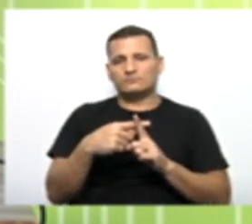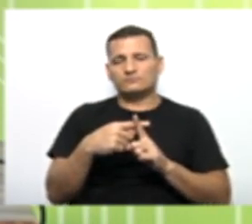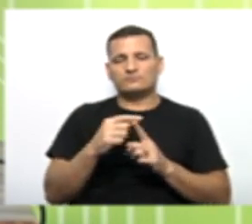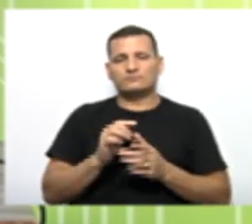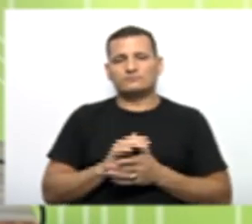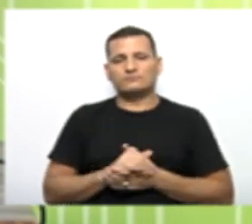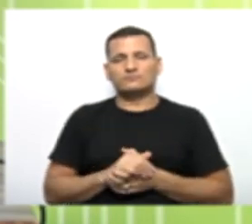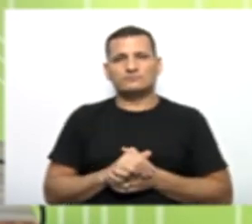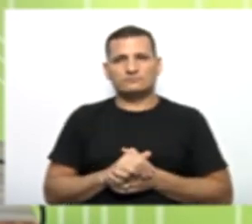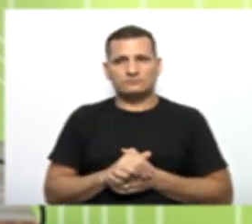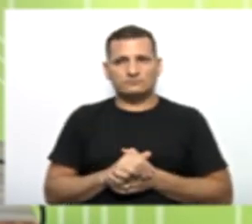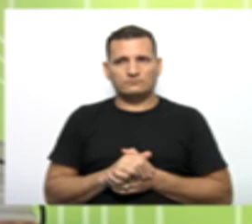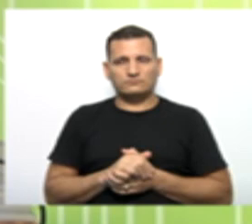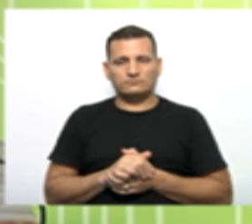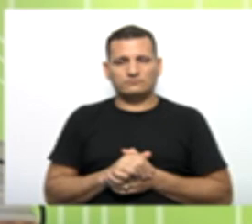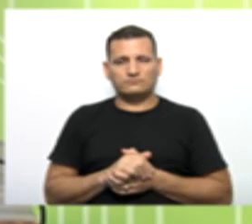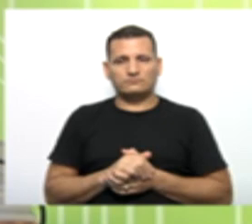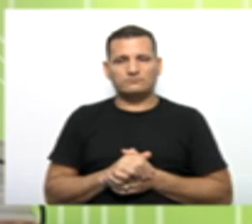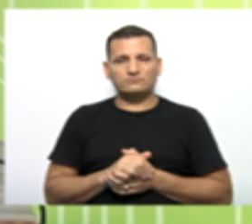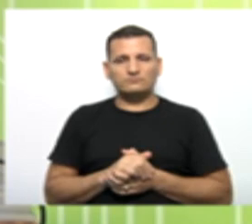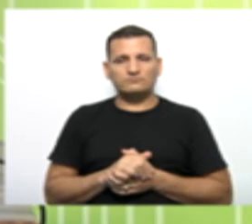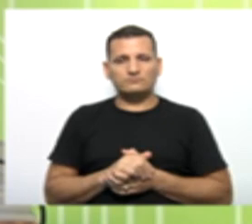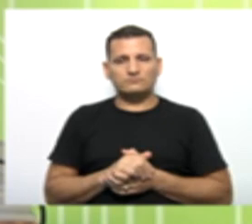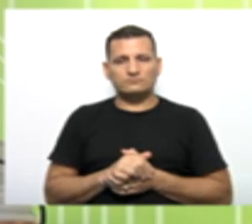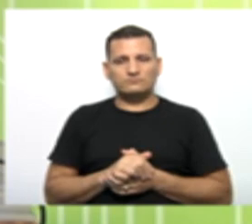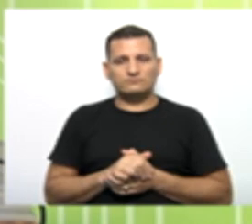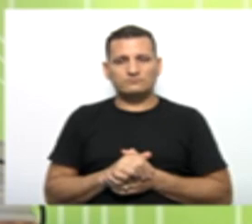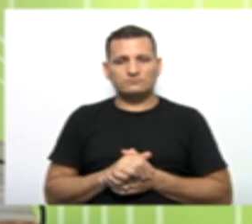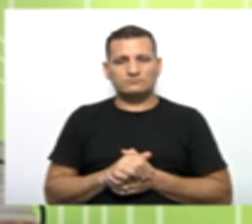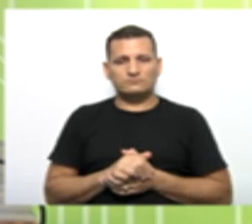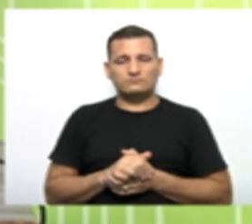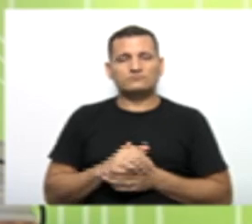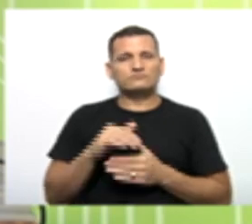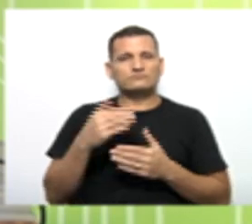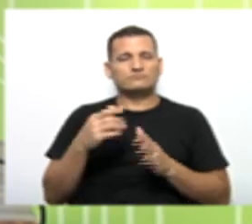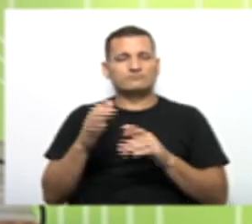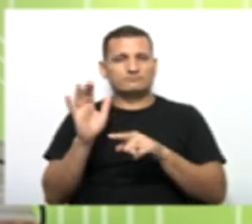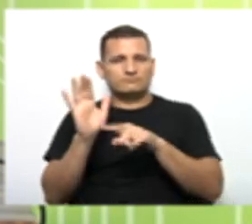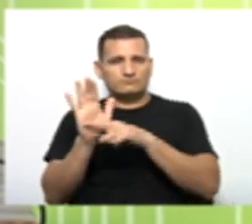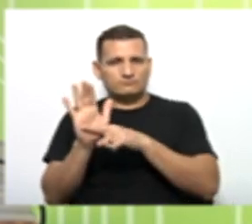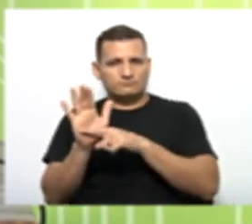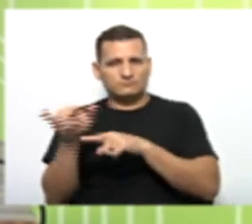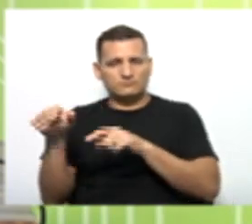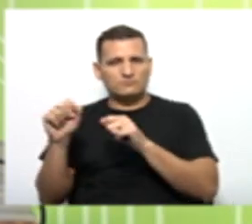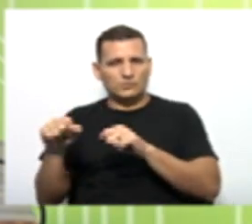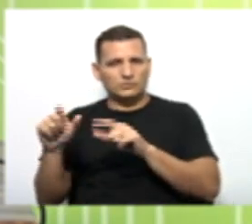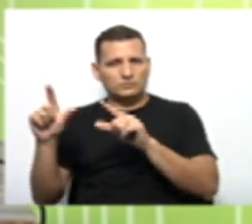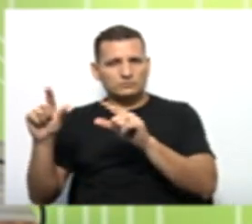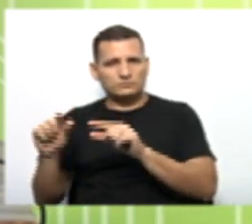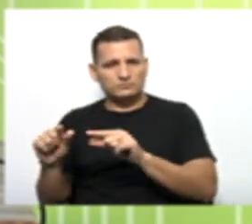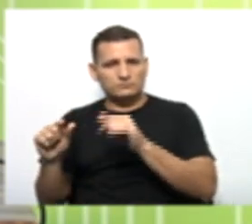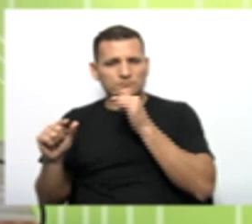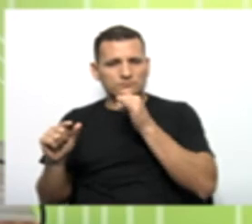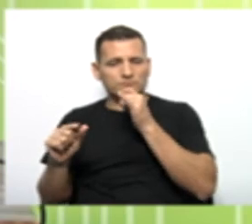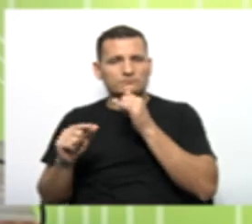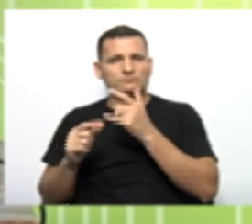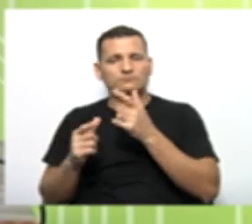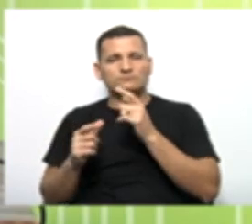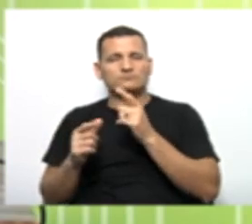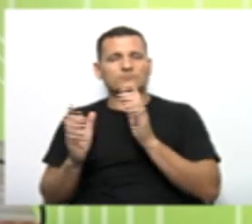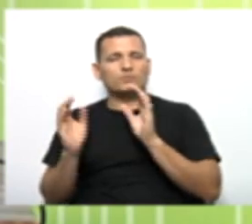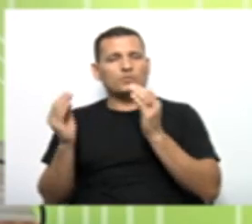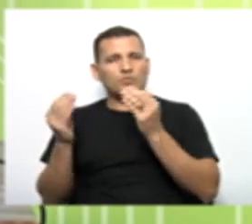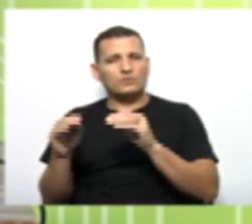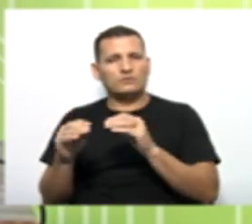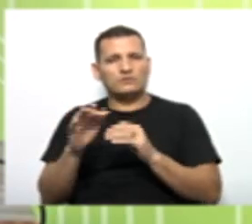também menos externalidade positiva? Essas externalidades negativas podem ser reduzidas com a instalação, por exemplo, de filtros, de sistema